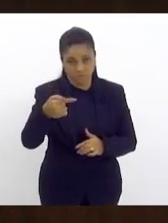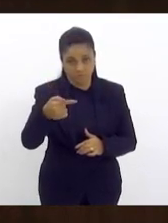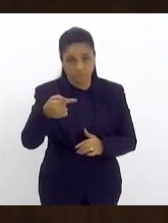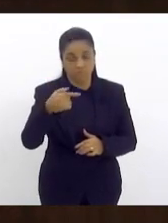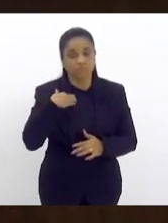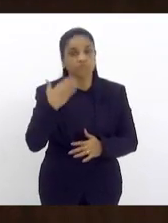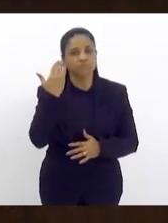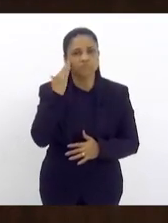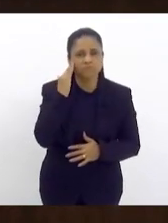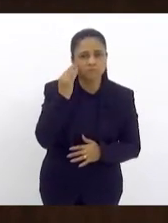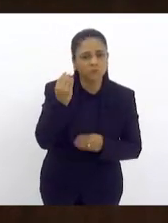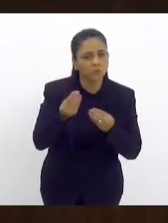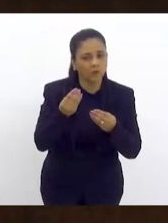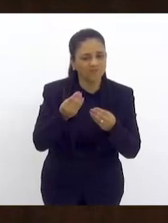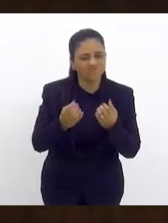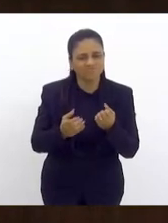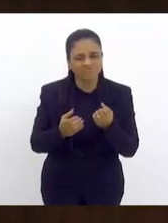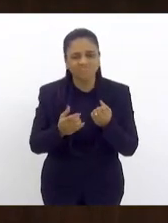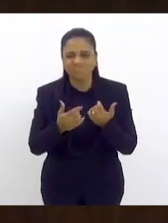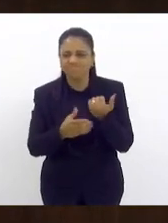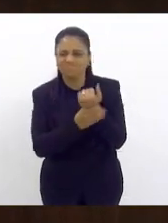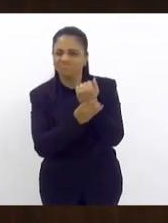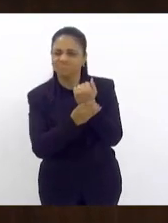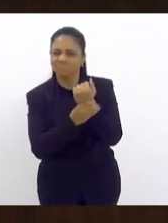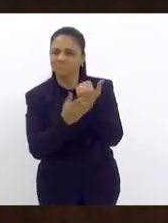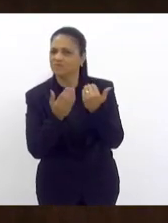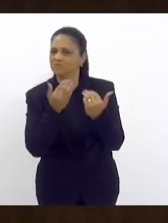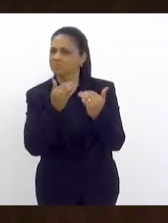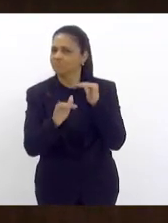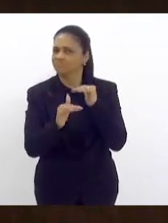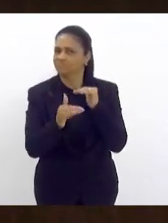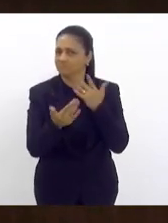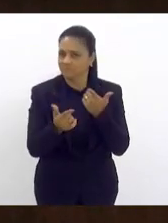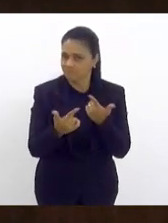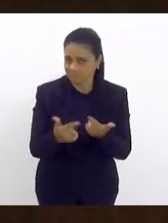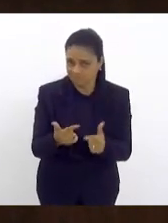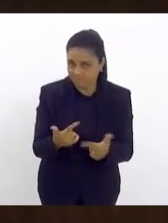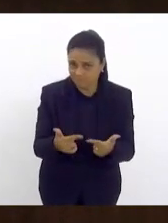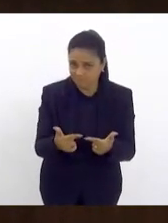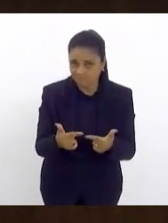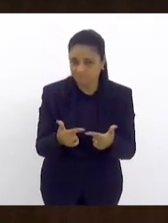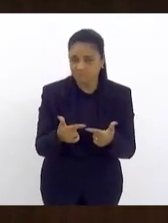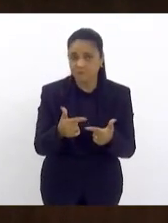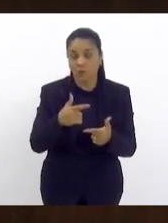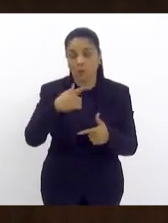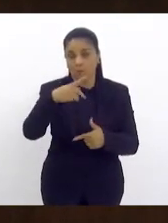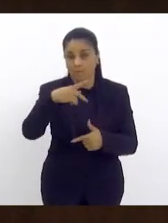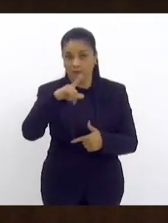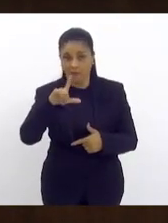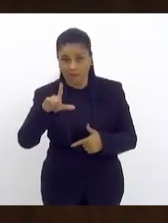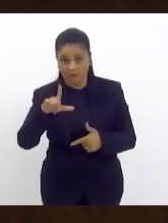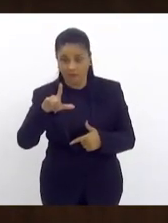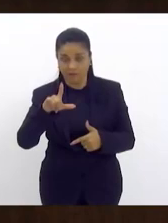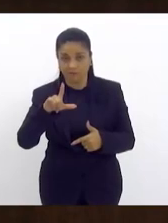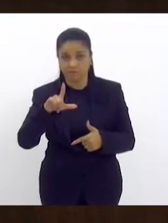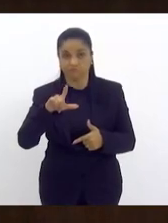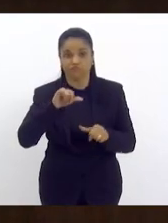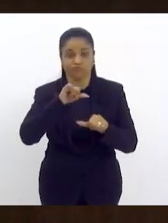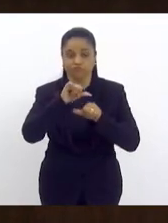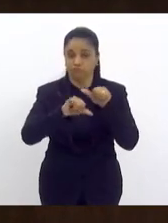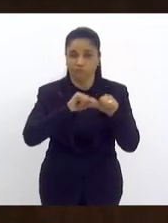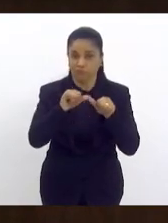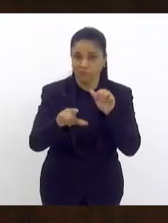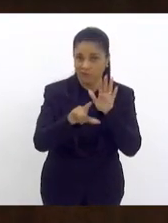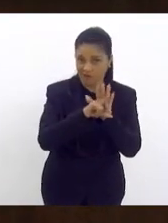uma insegurança jurídica Então como este pl Não tá revogando a lei 3735